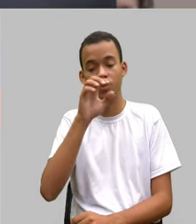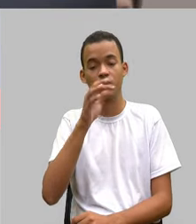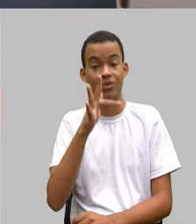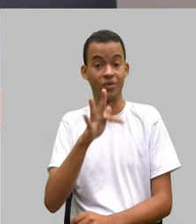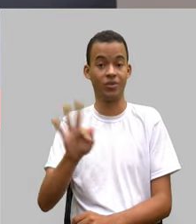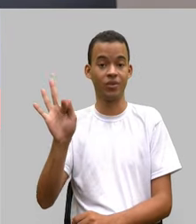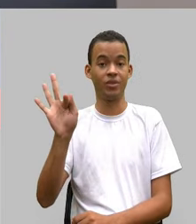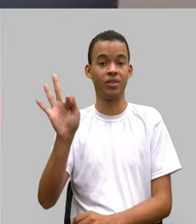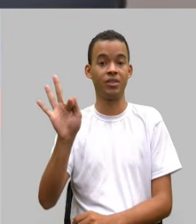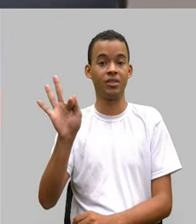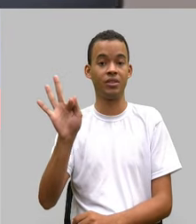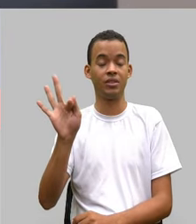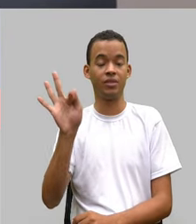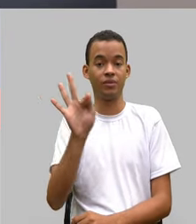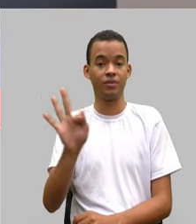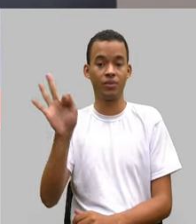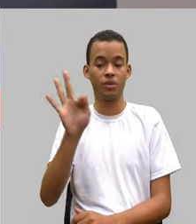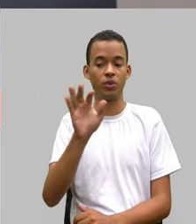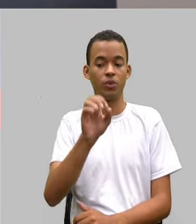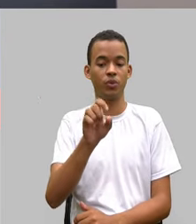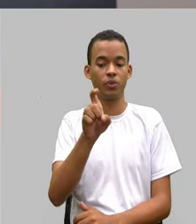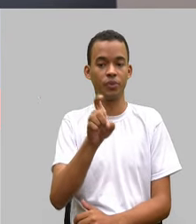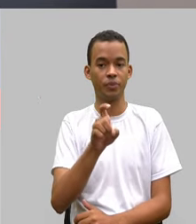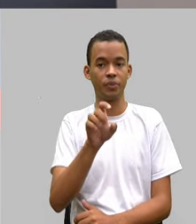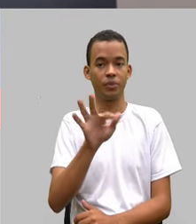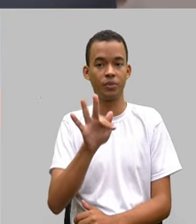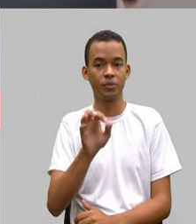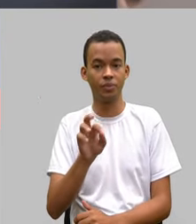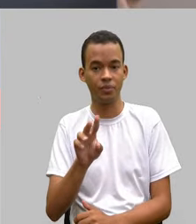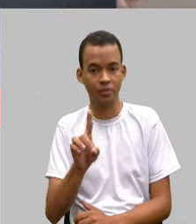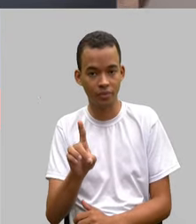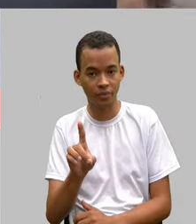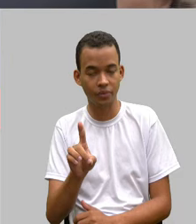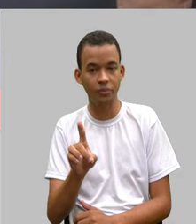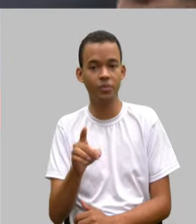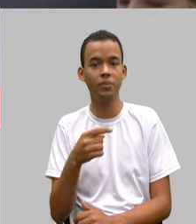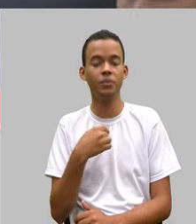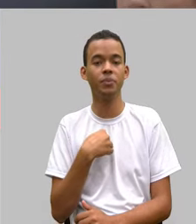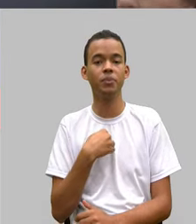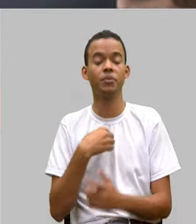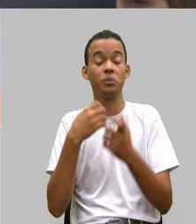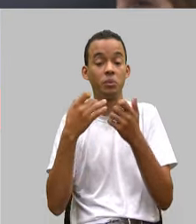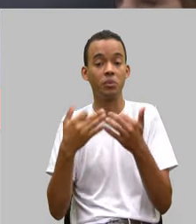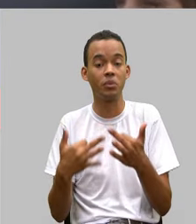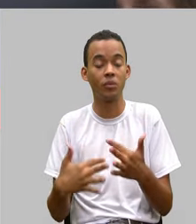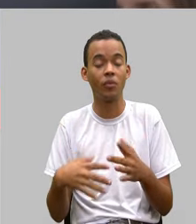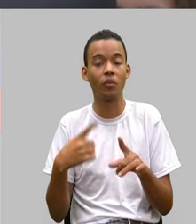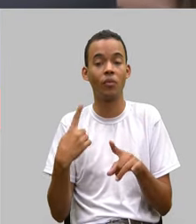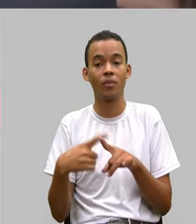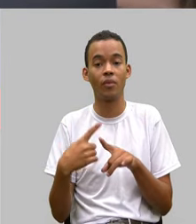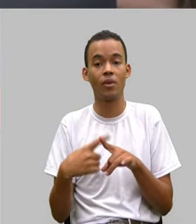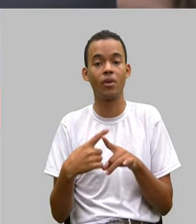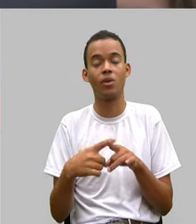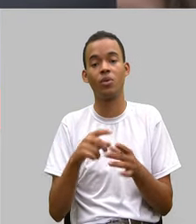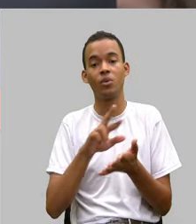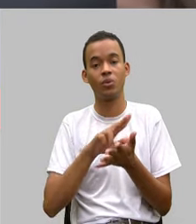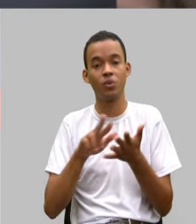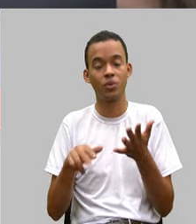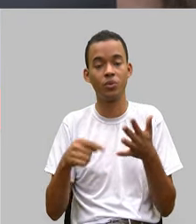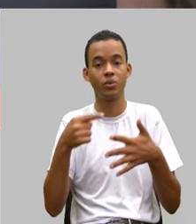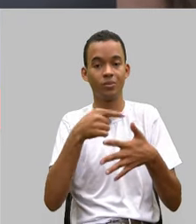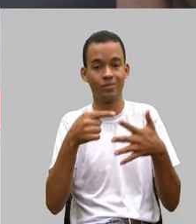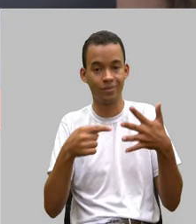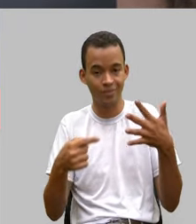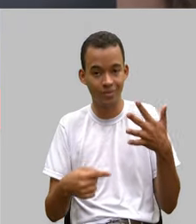tão enfático porque nenhum dos 24 produtos que a Anvisa liberou registrados para ser comercializados no